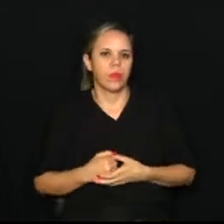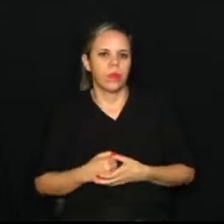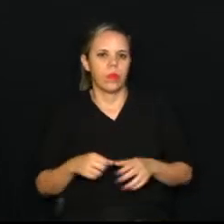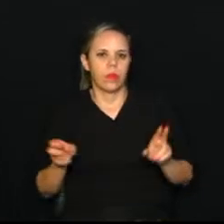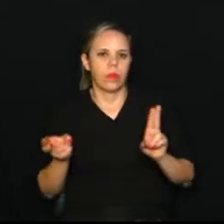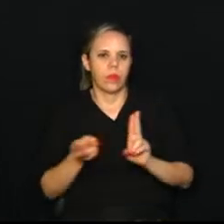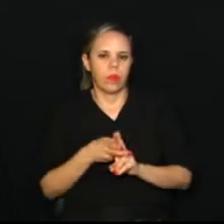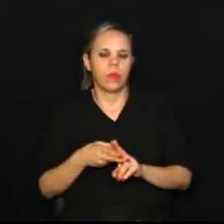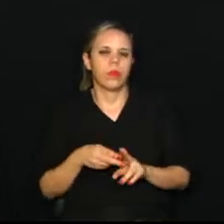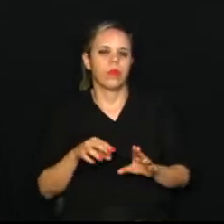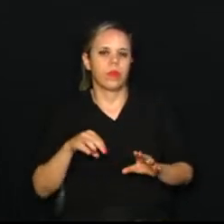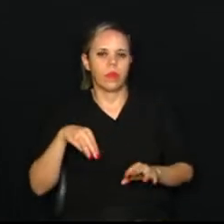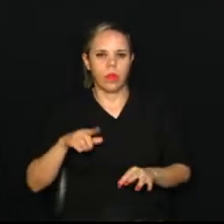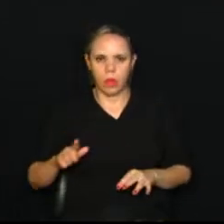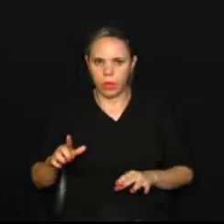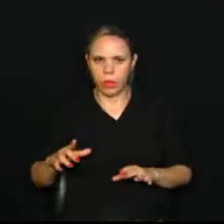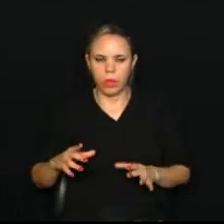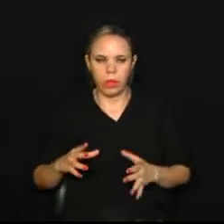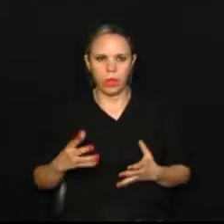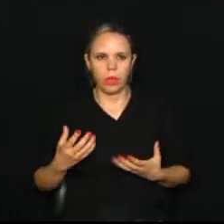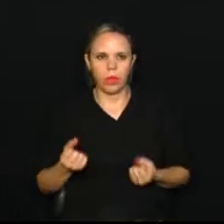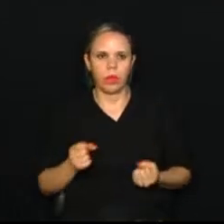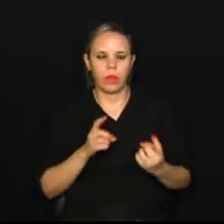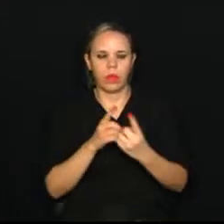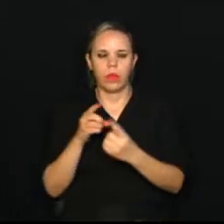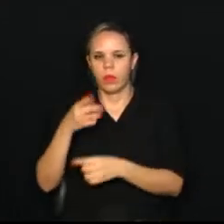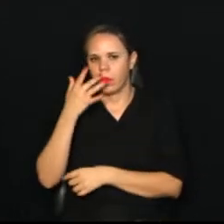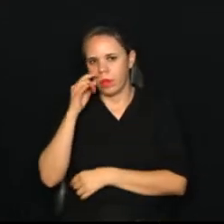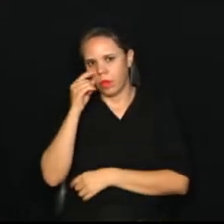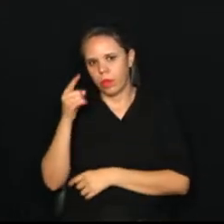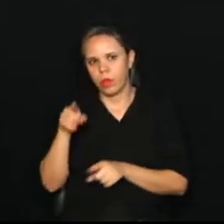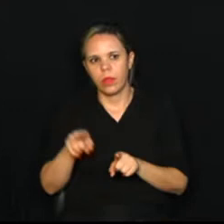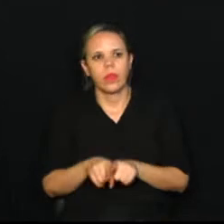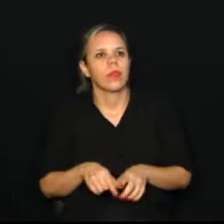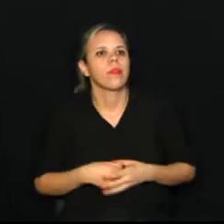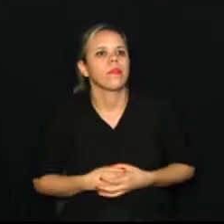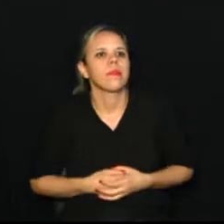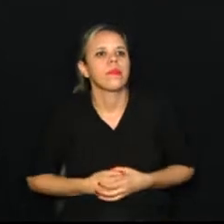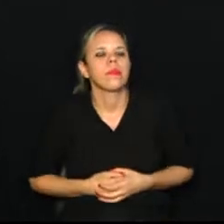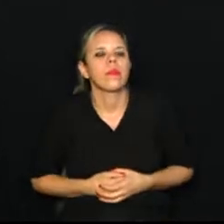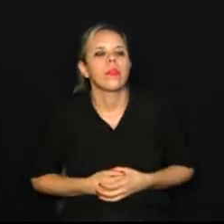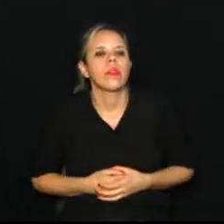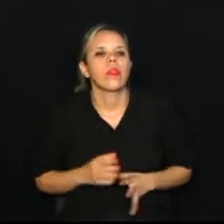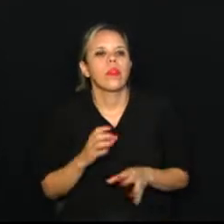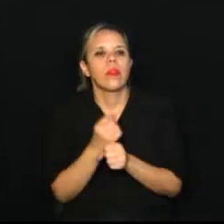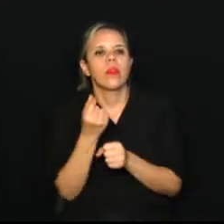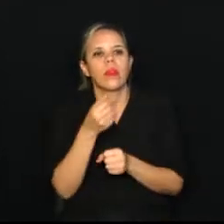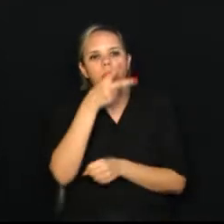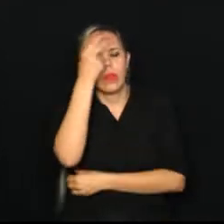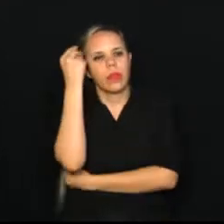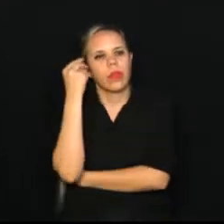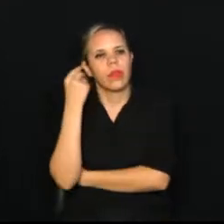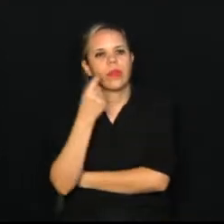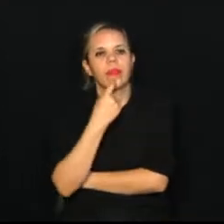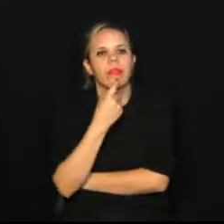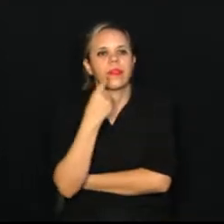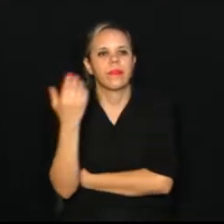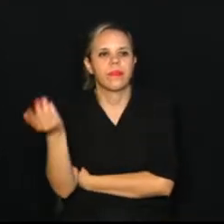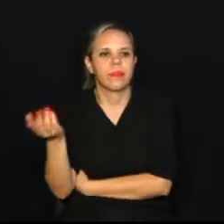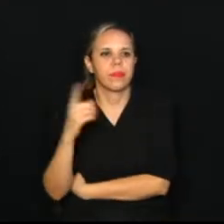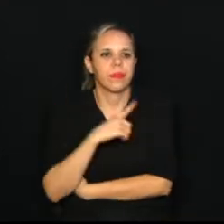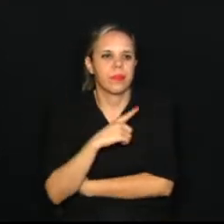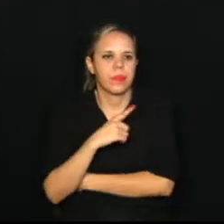sistema Mário Gatti, compreendendo o Ouro Verde também. Bom, as finanças públicas em Campinas